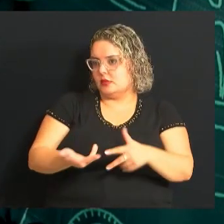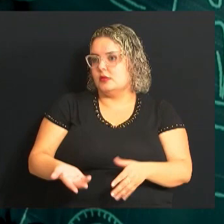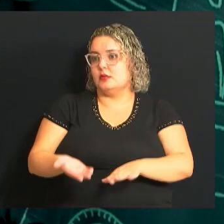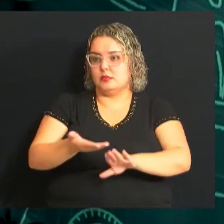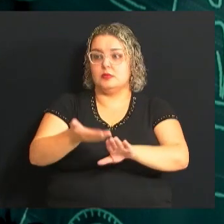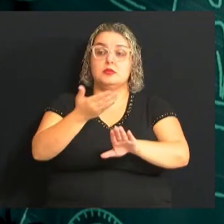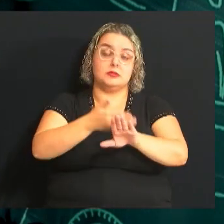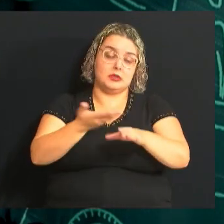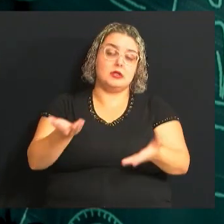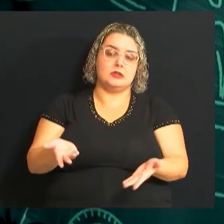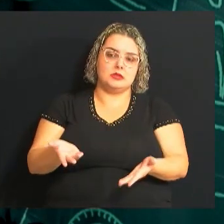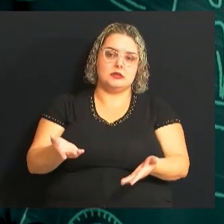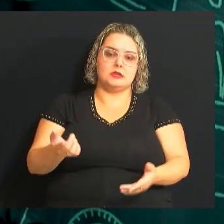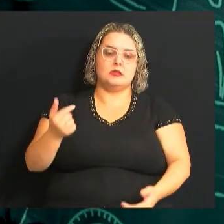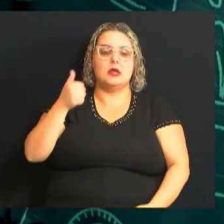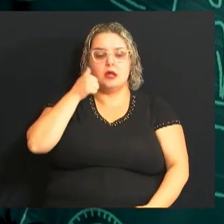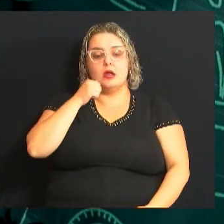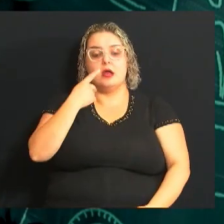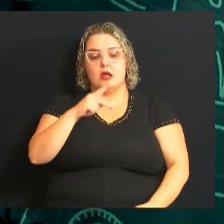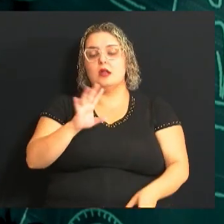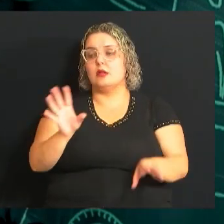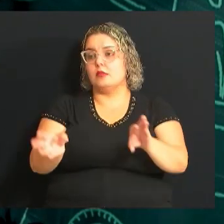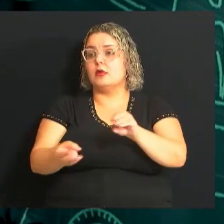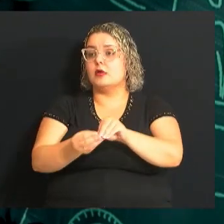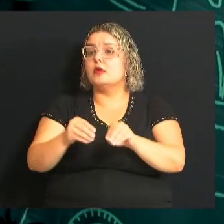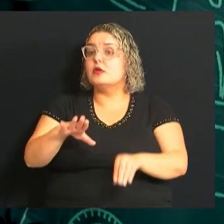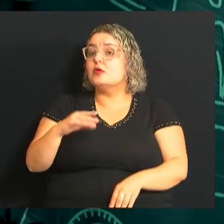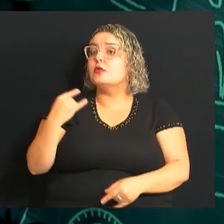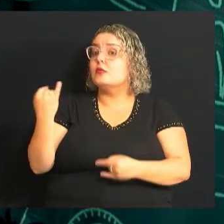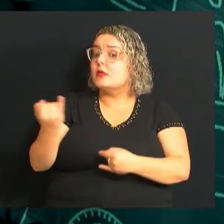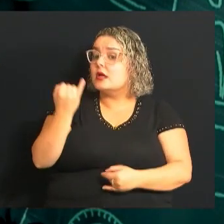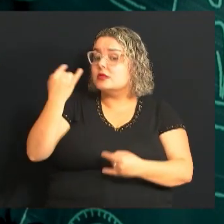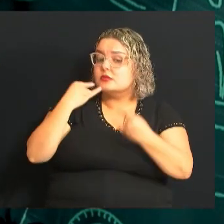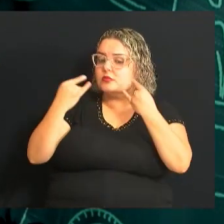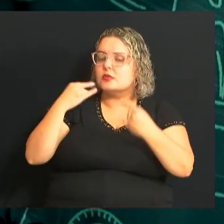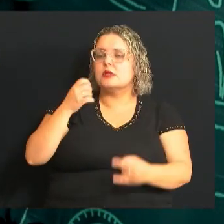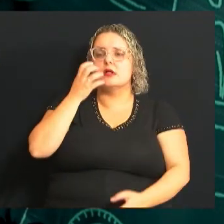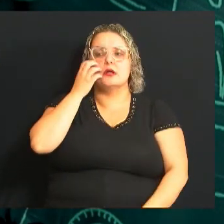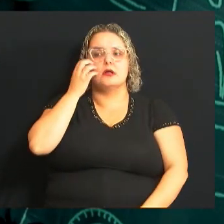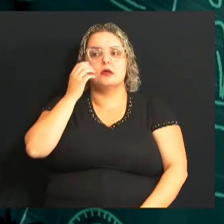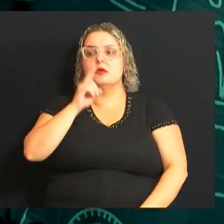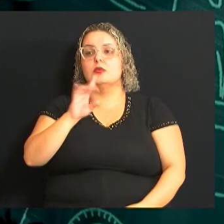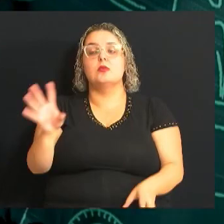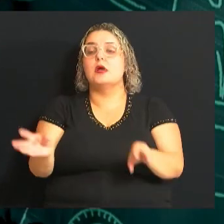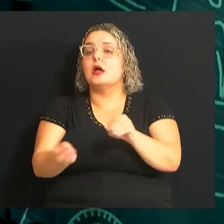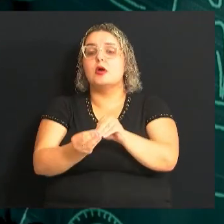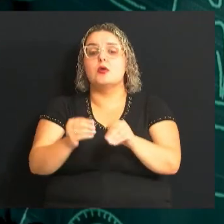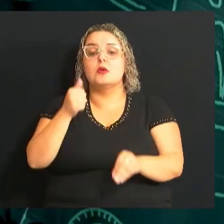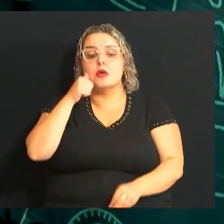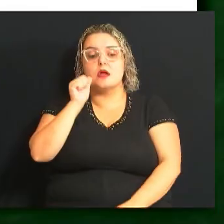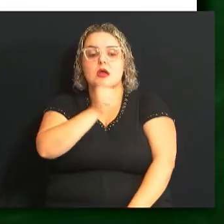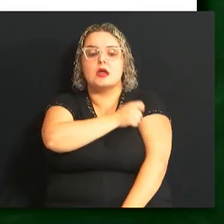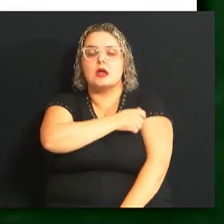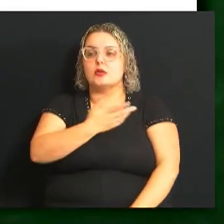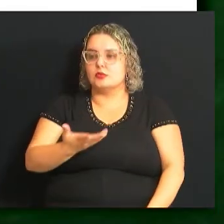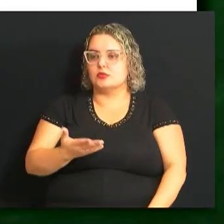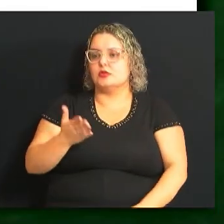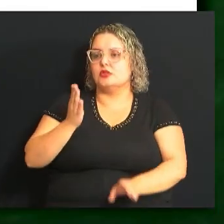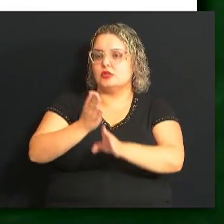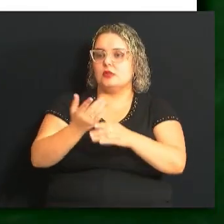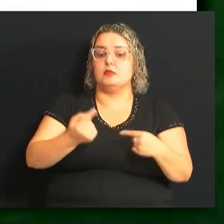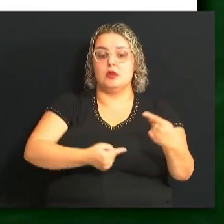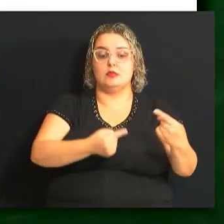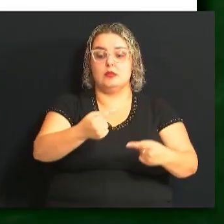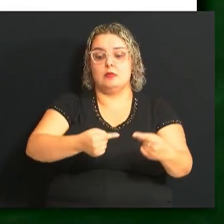Então, ela chegou a essa conclusão, e o mais interessante, André, não é nem a conclusão que ela chega, mas é a discussão